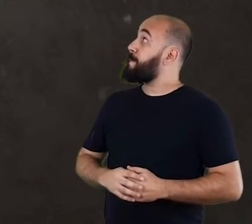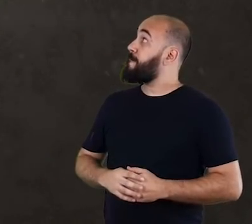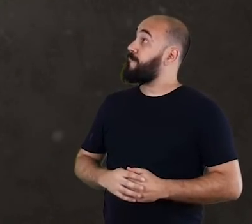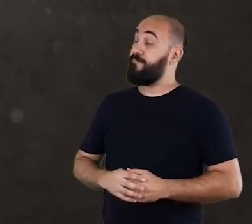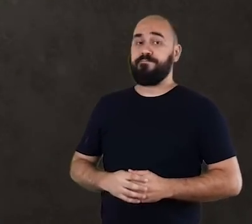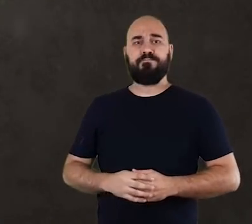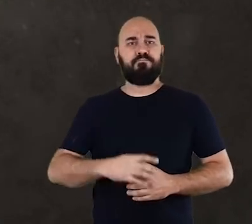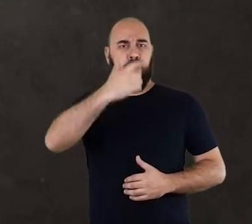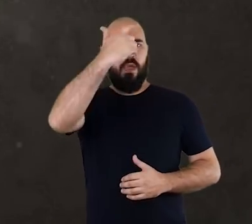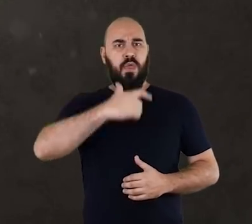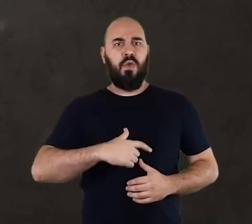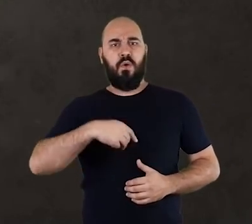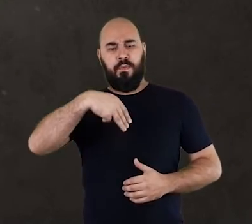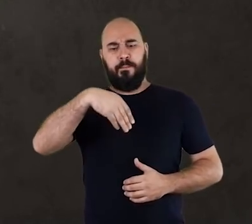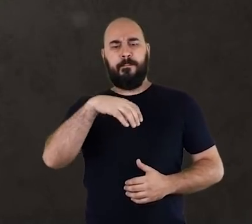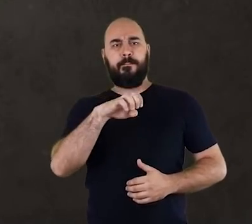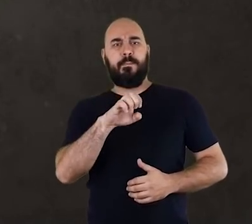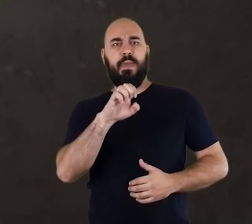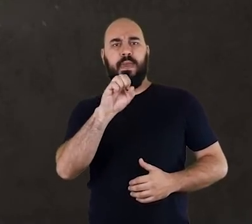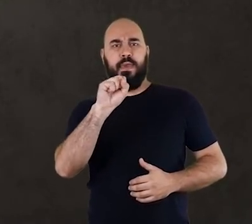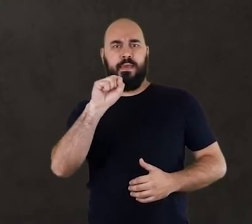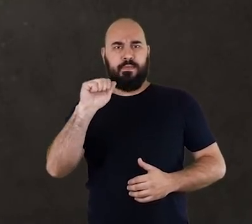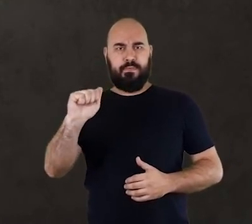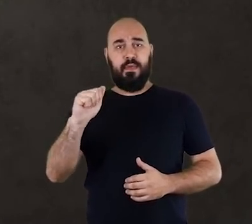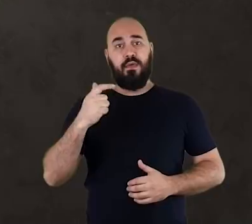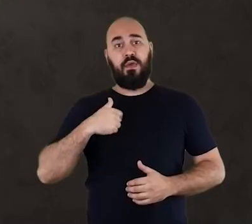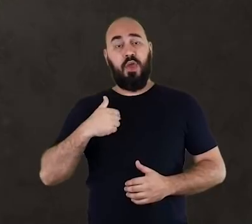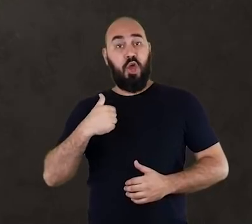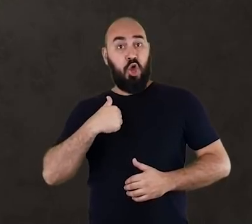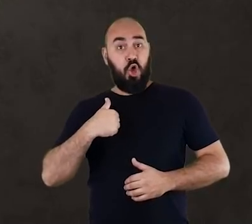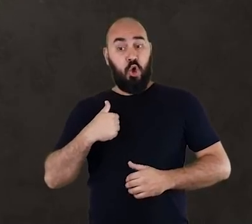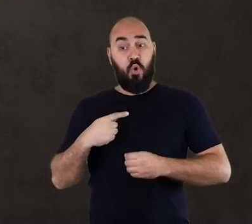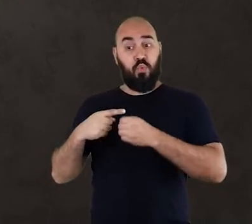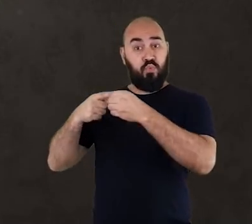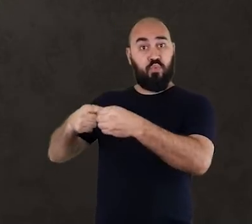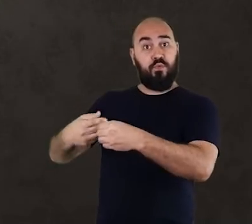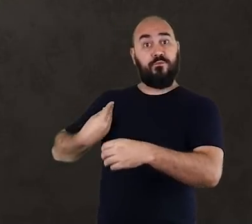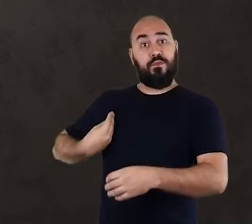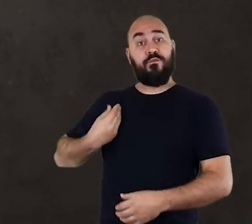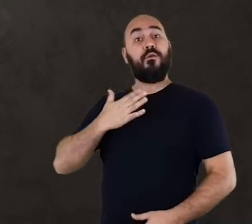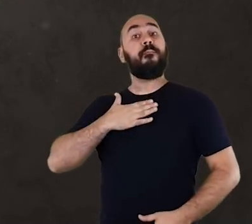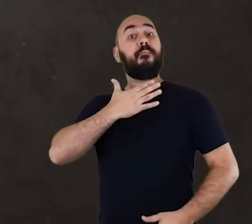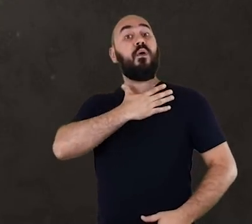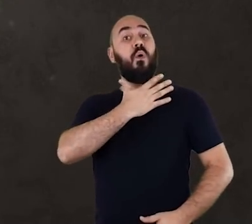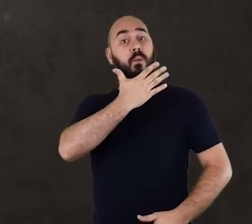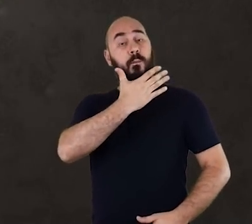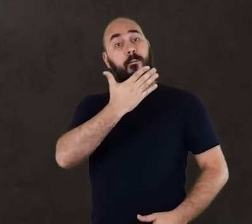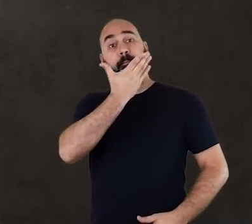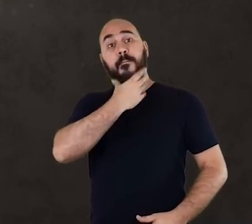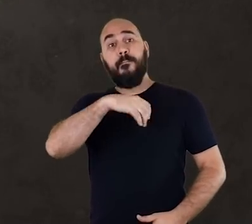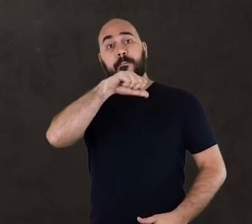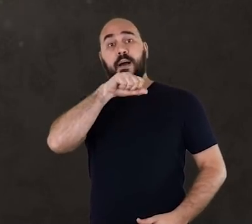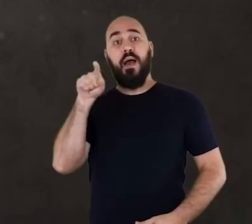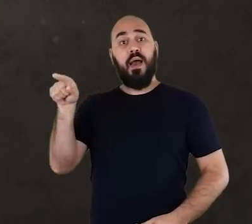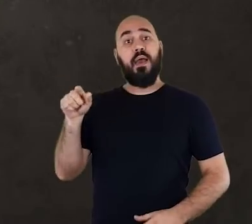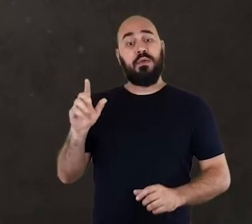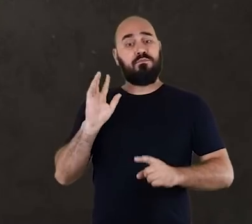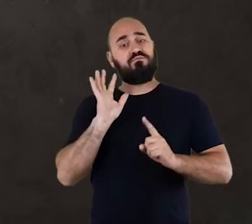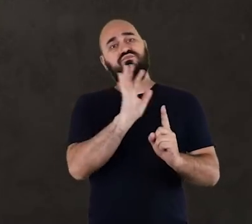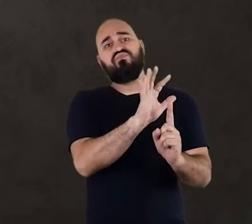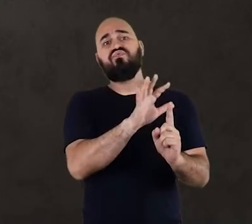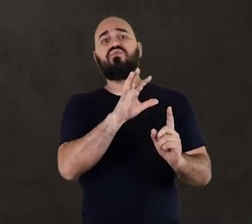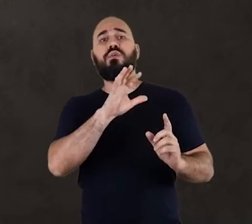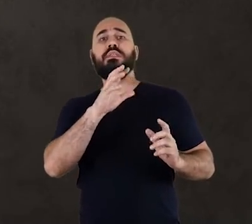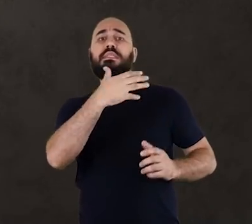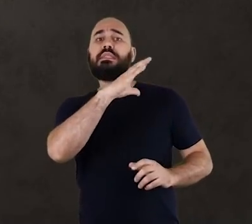rei de Moabe, o de Bonita. Meu pai reinou sobre Moabe 30 anos, e eu reinei depois de meu pai. Construí